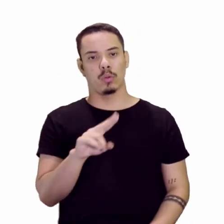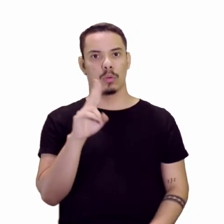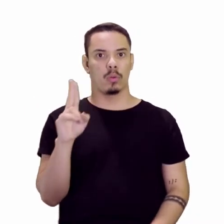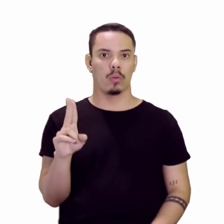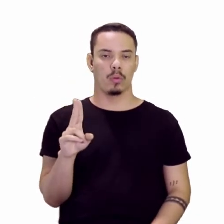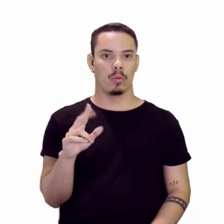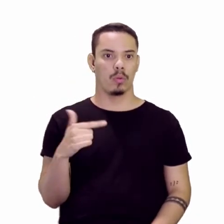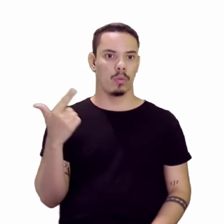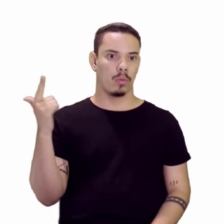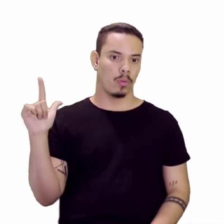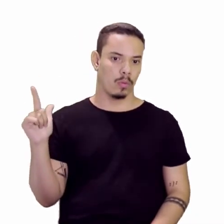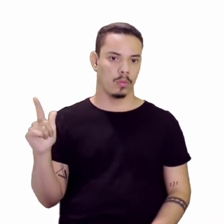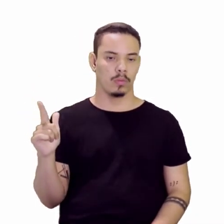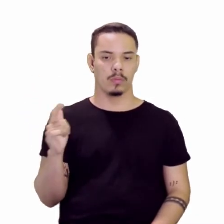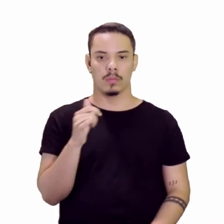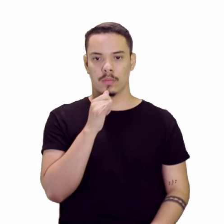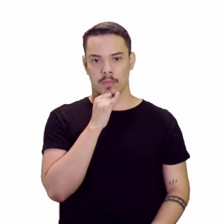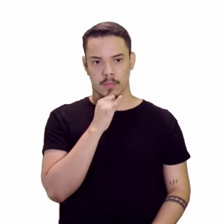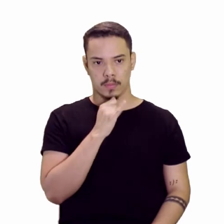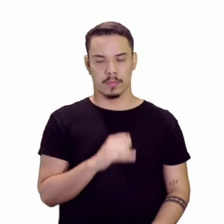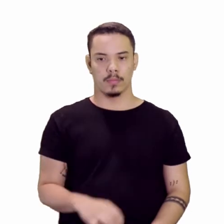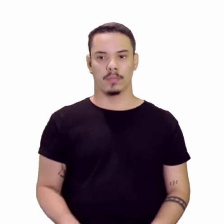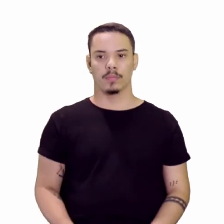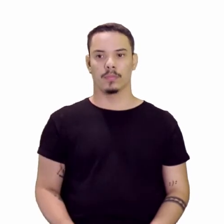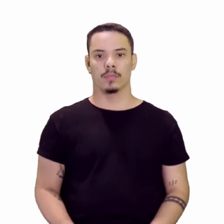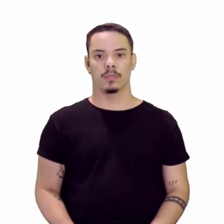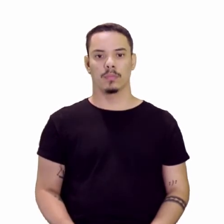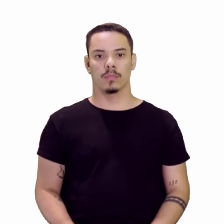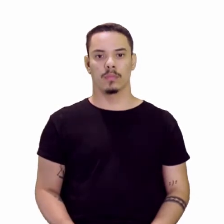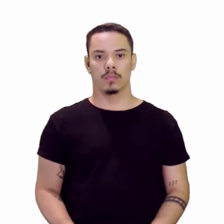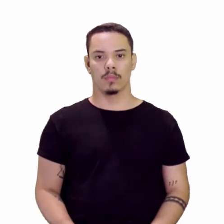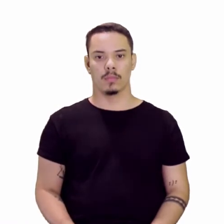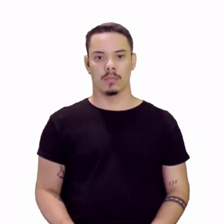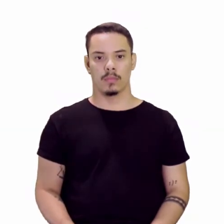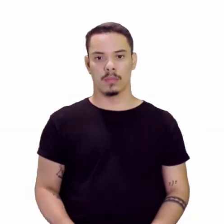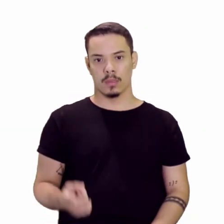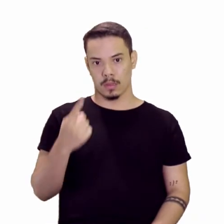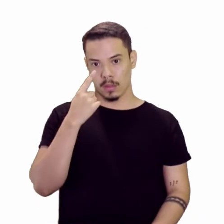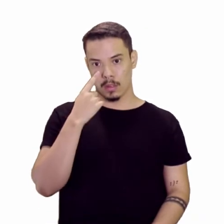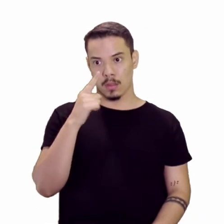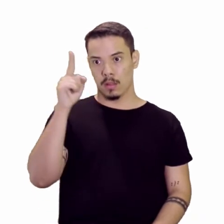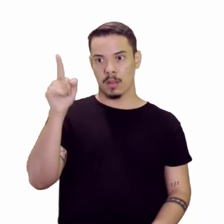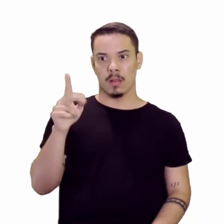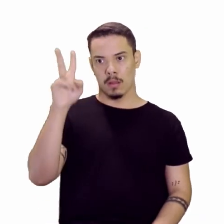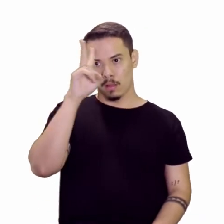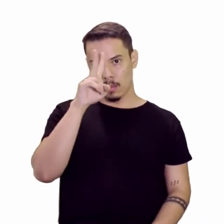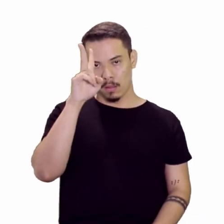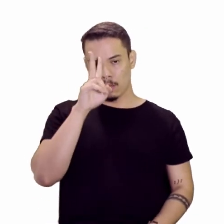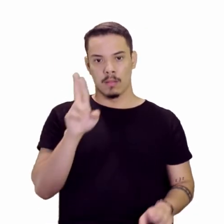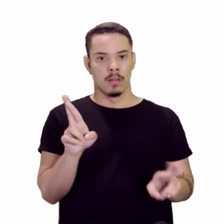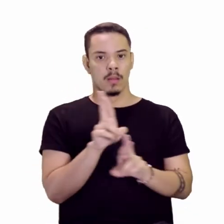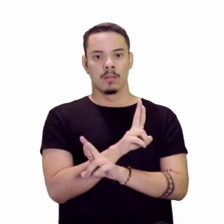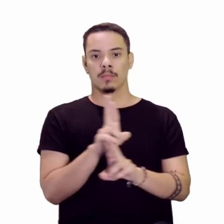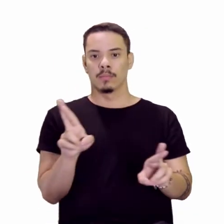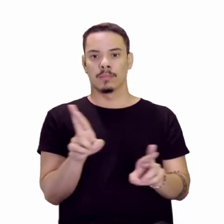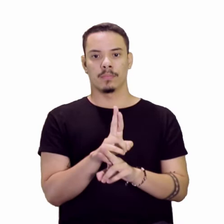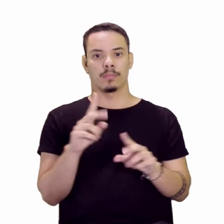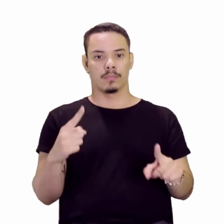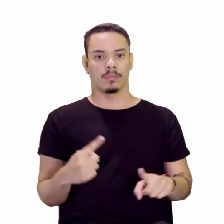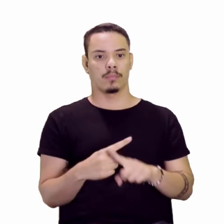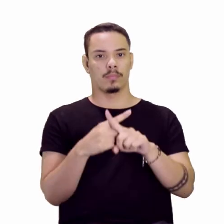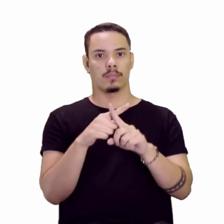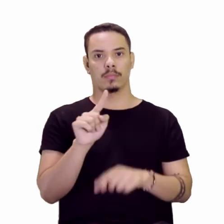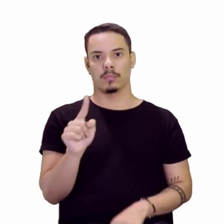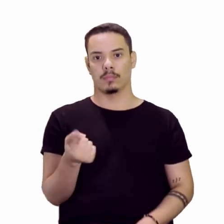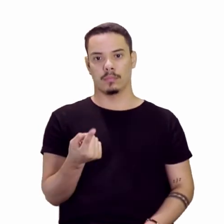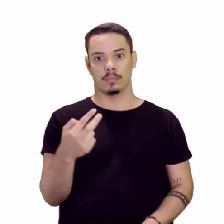quilogramas por metros cúbicos. Aí é só a gente Multiplica por voltar 1000, aqui, ó, né? e lembrar dessa relação. É só você Justamente. multiplicar por 1000. E